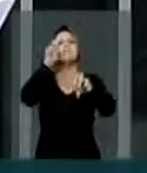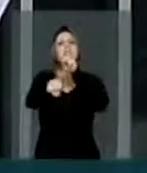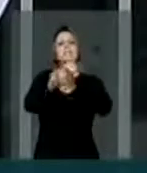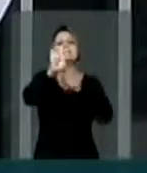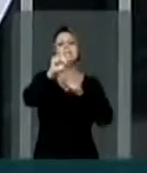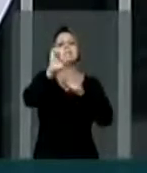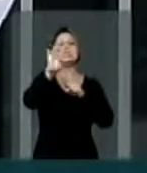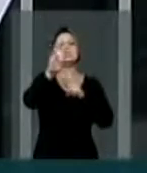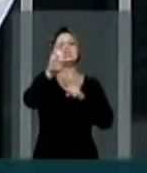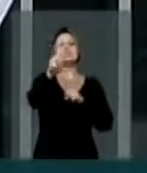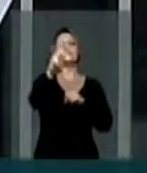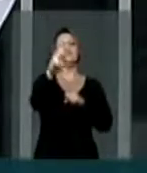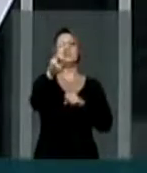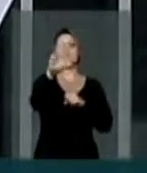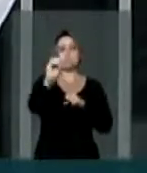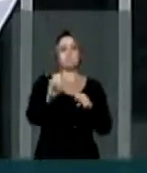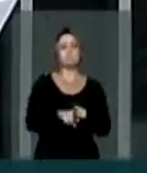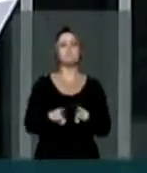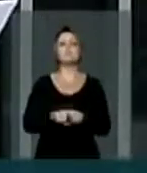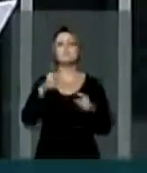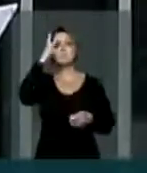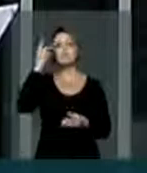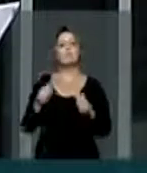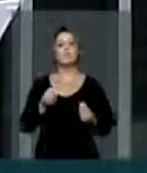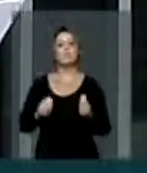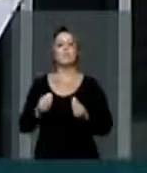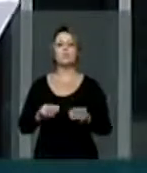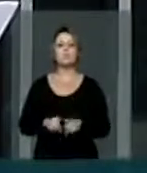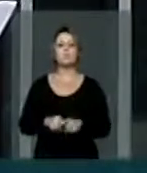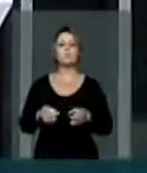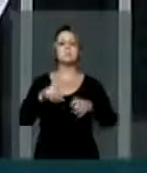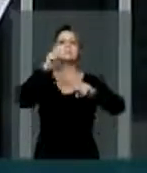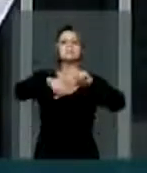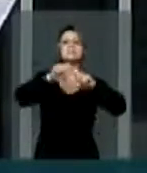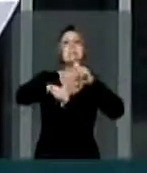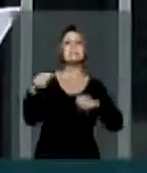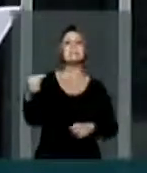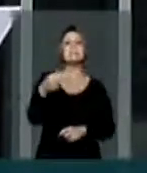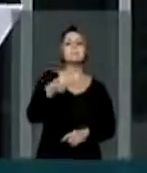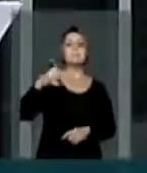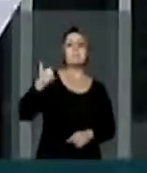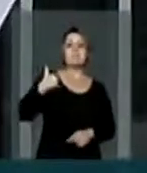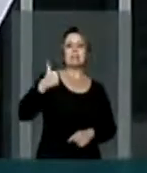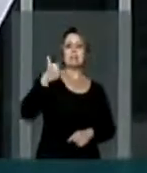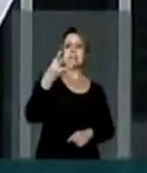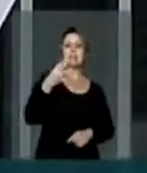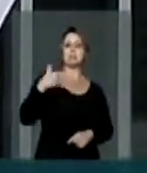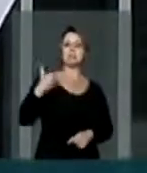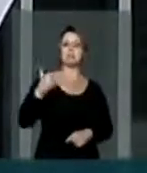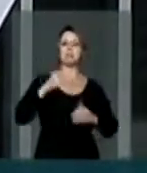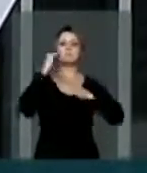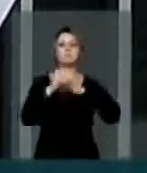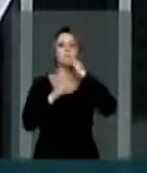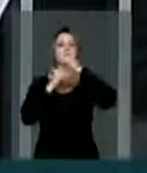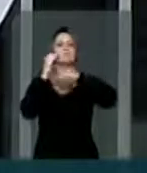que relativizava a presunção de estupro no caso de sexo com menores de 14 anos. A decisão veio